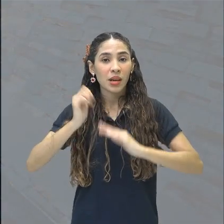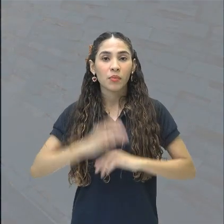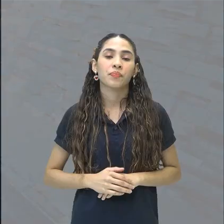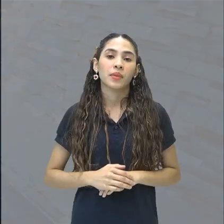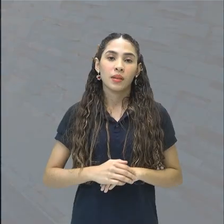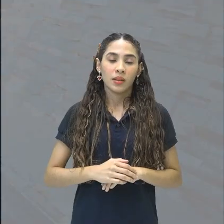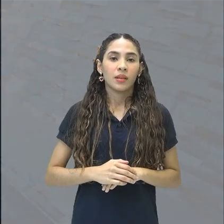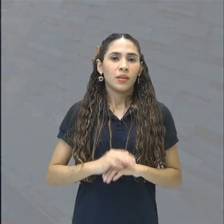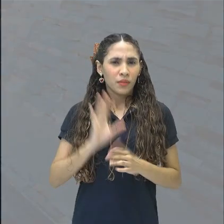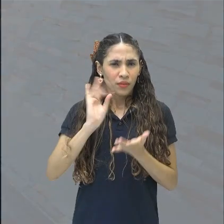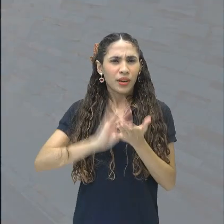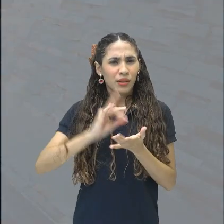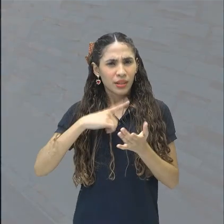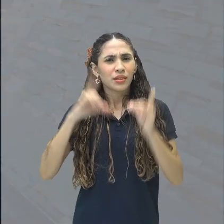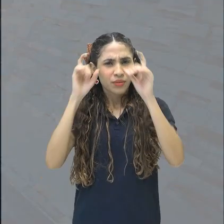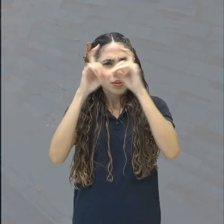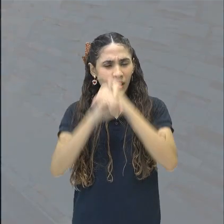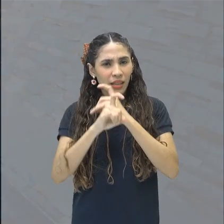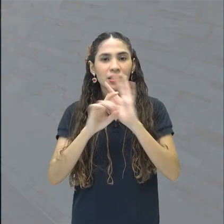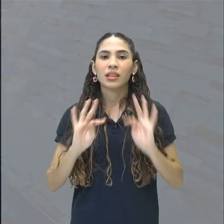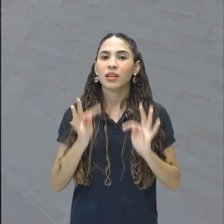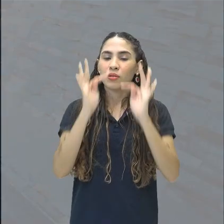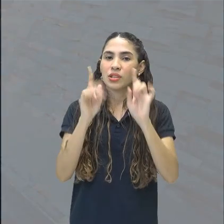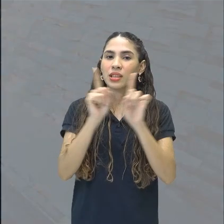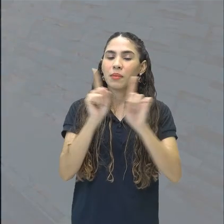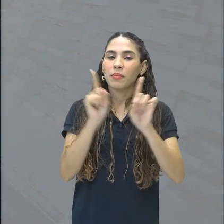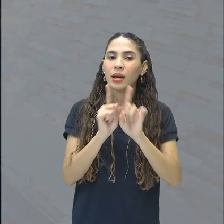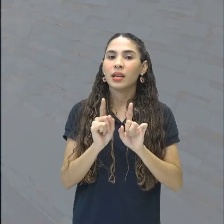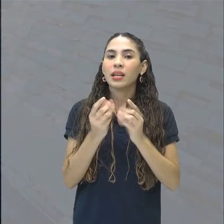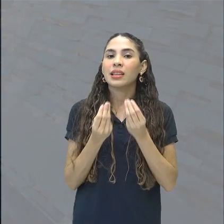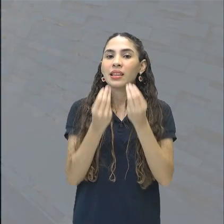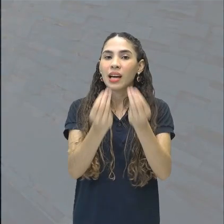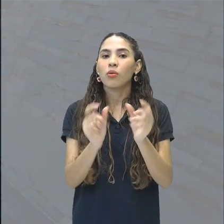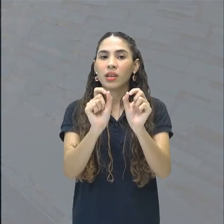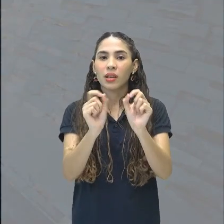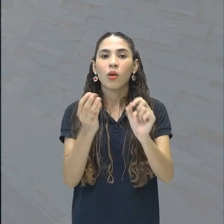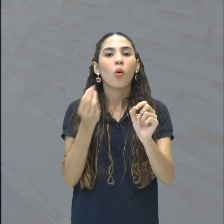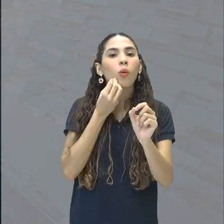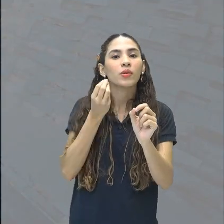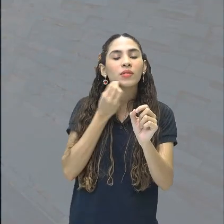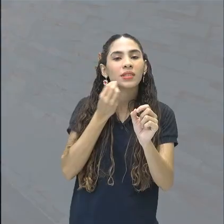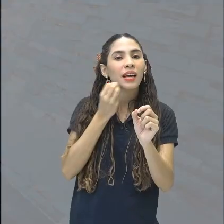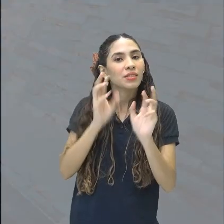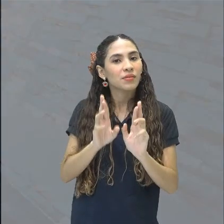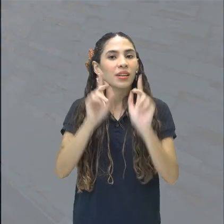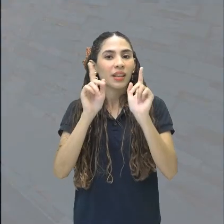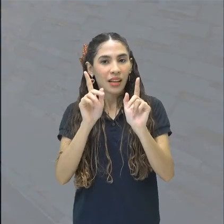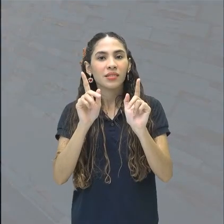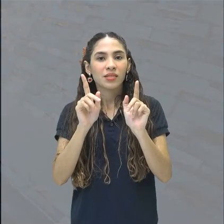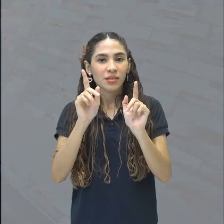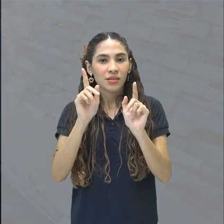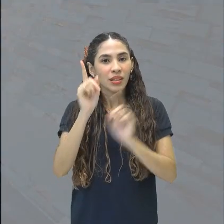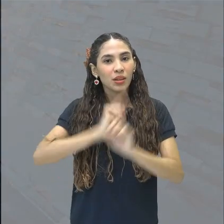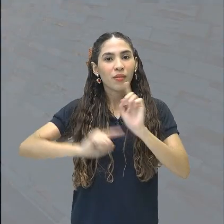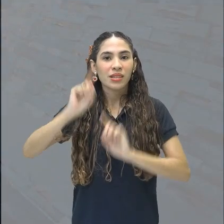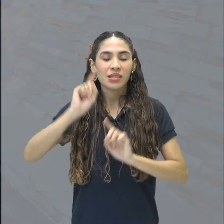haja desafios, as tecnologias também elas oferecem o quê? Oportunidades únicas para